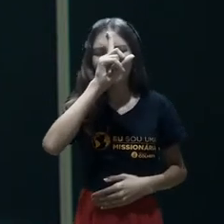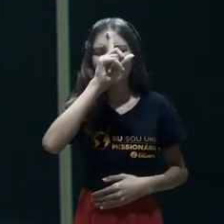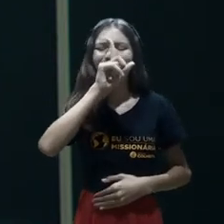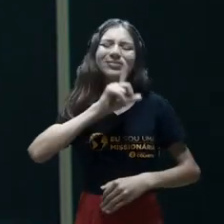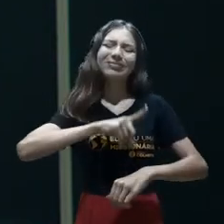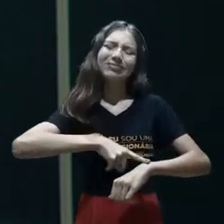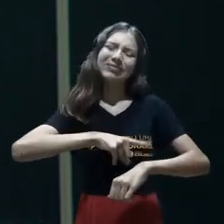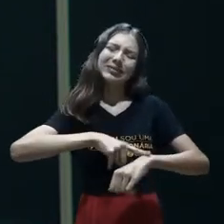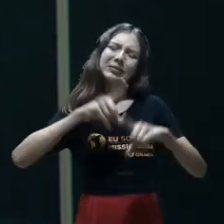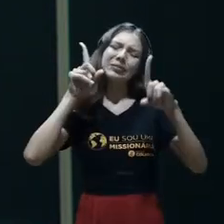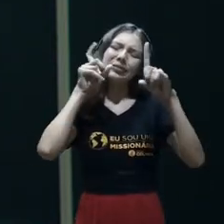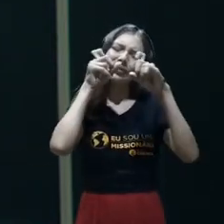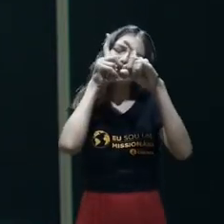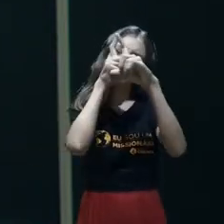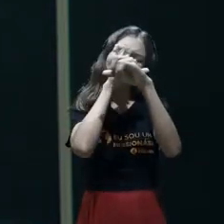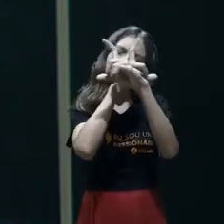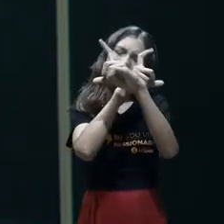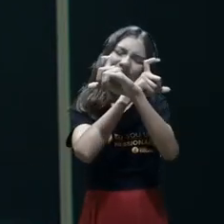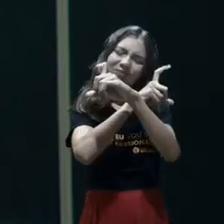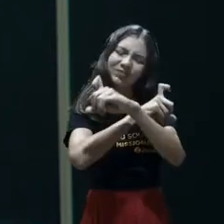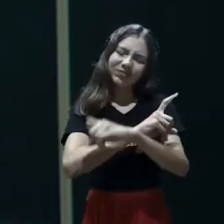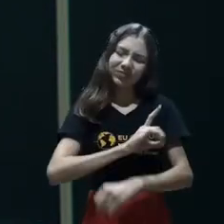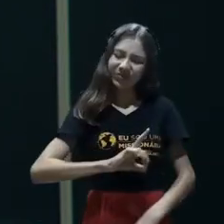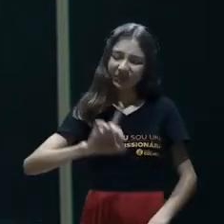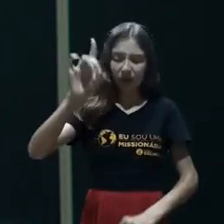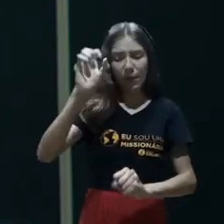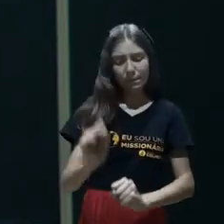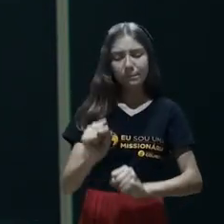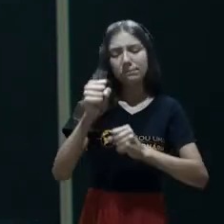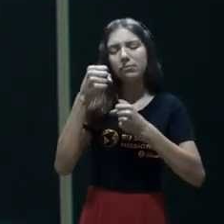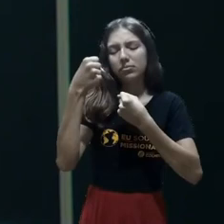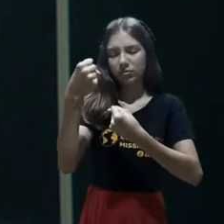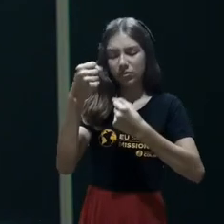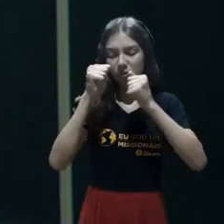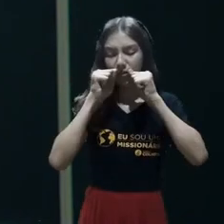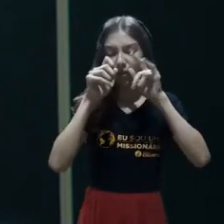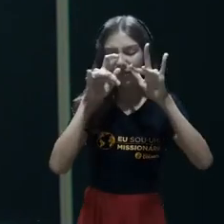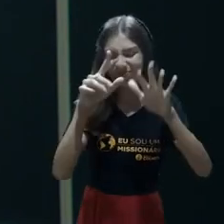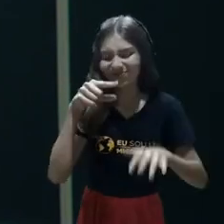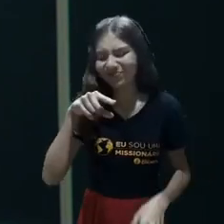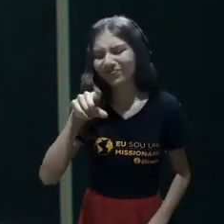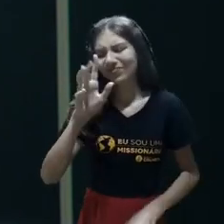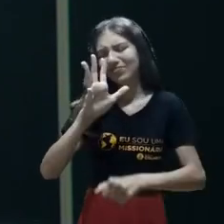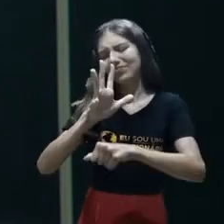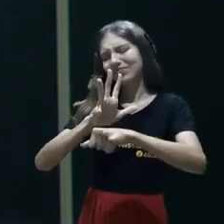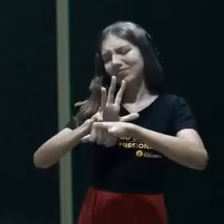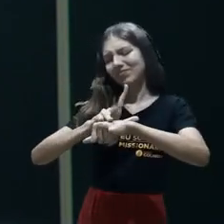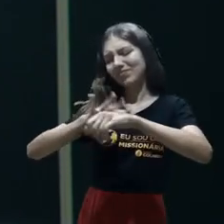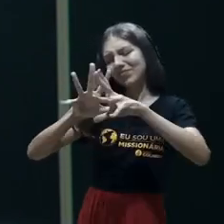situações delicadas, em nome de Jesus, o Senhor é poderoso para visitar, com cura,